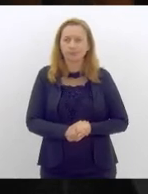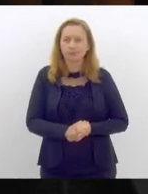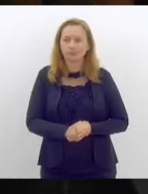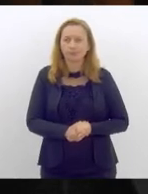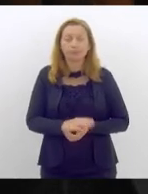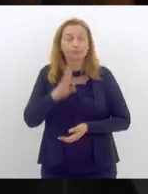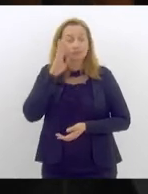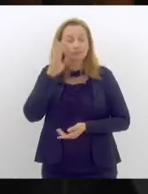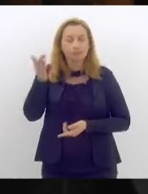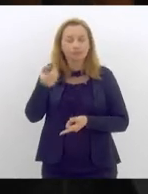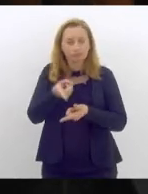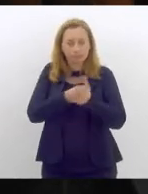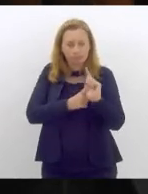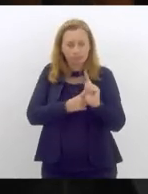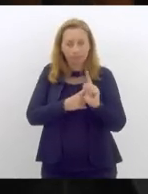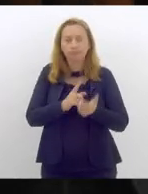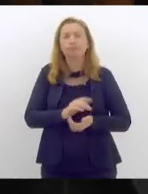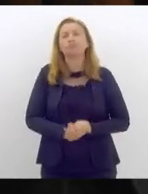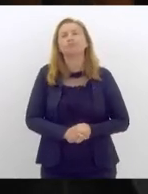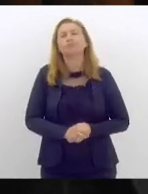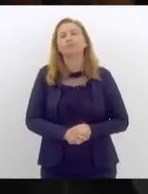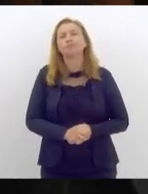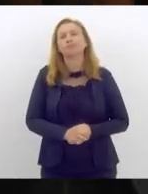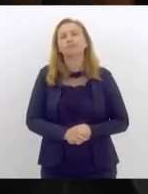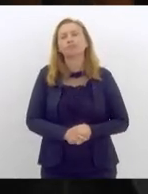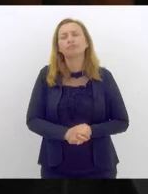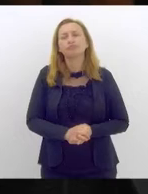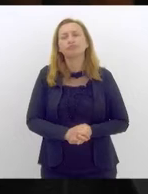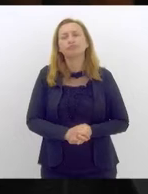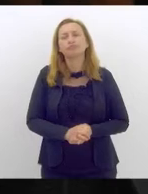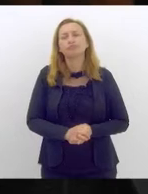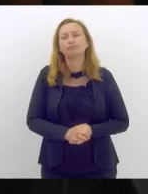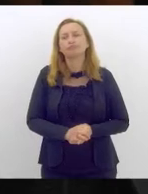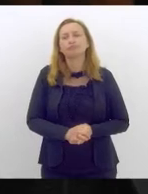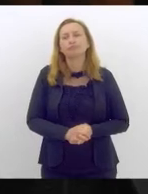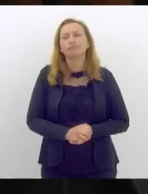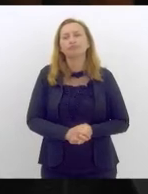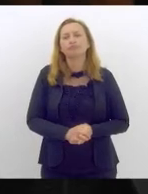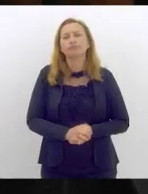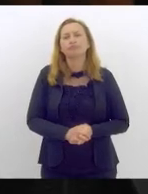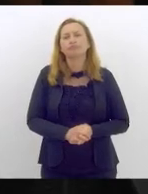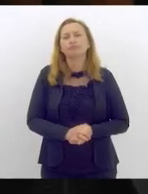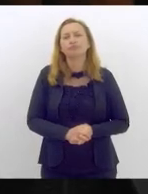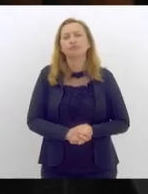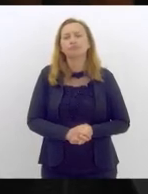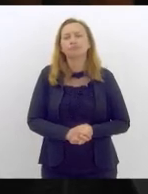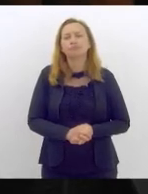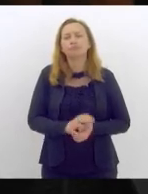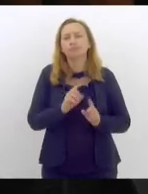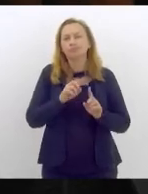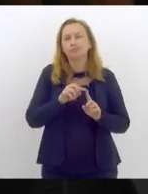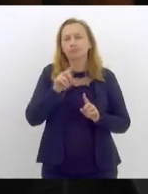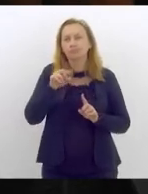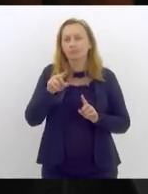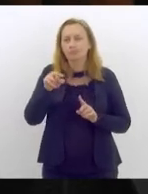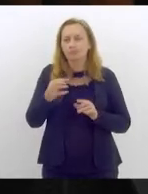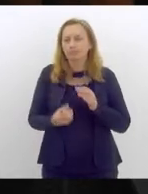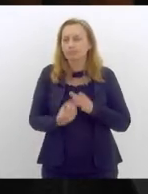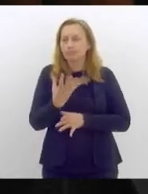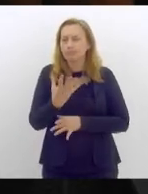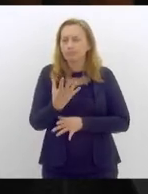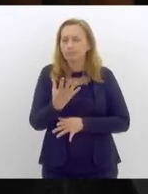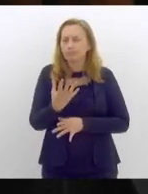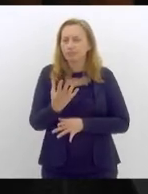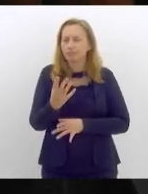principal da dívida um índice criado por um ente privado a Fundação